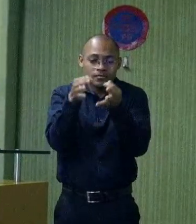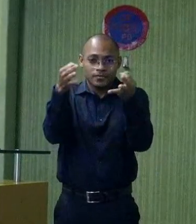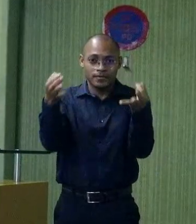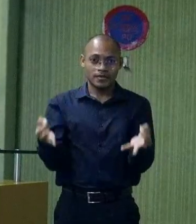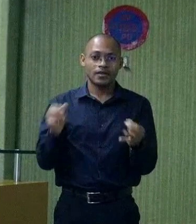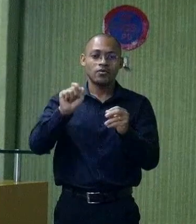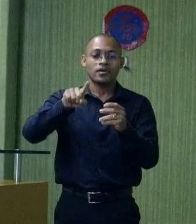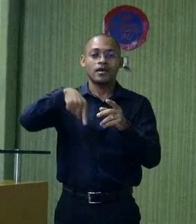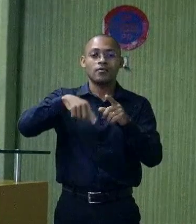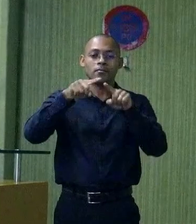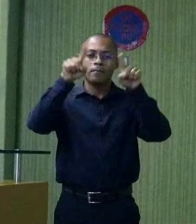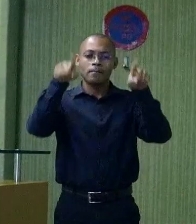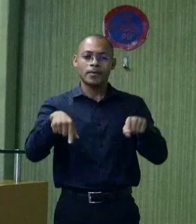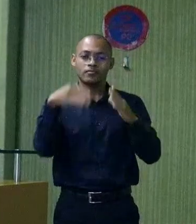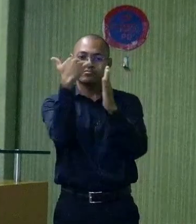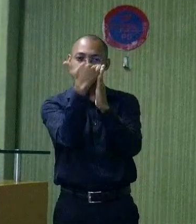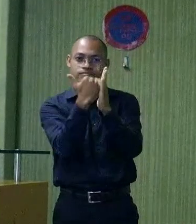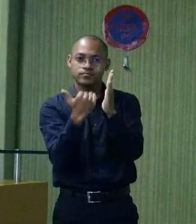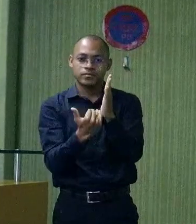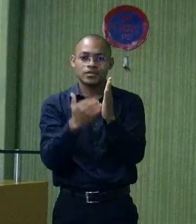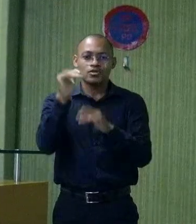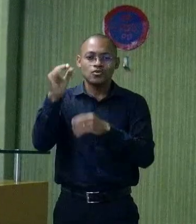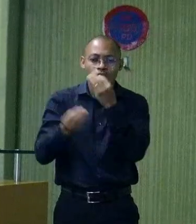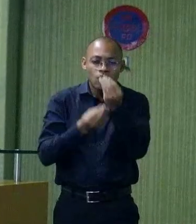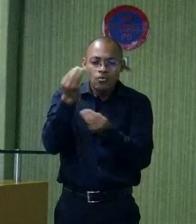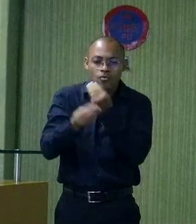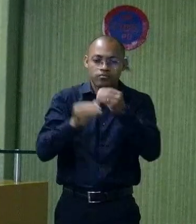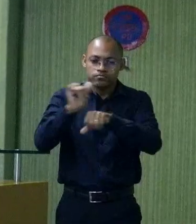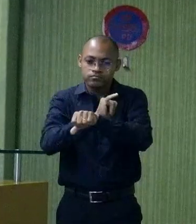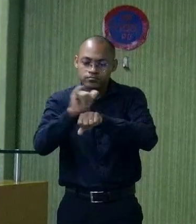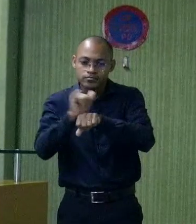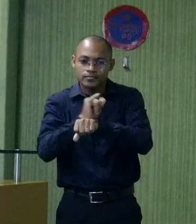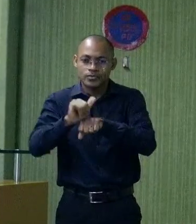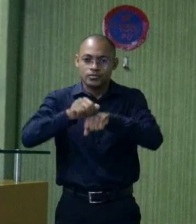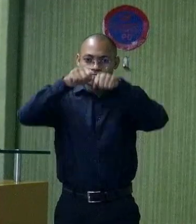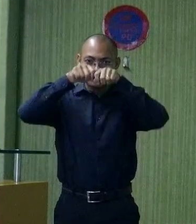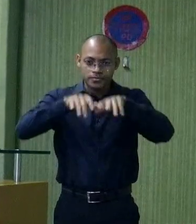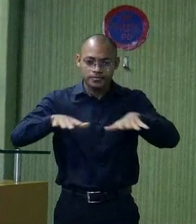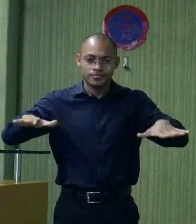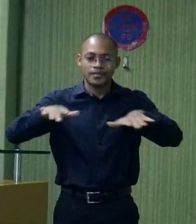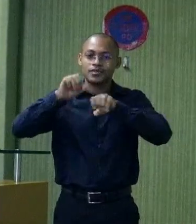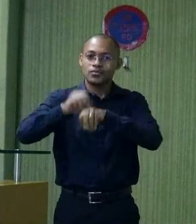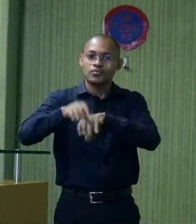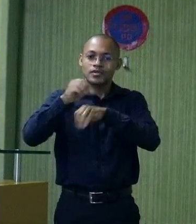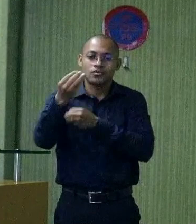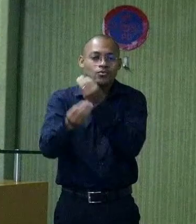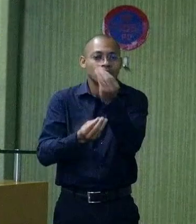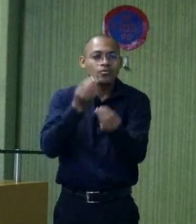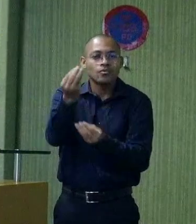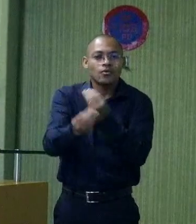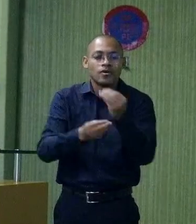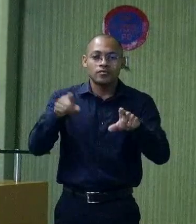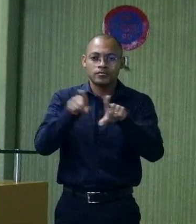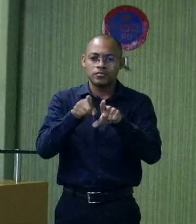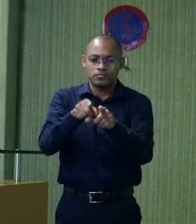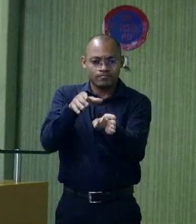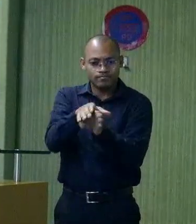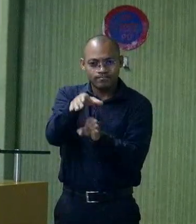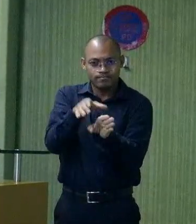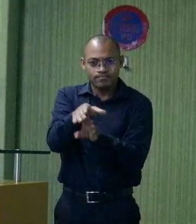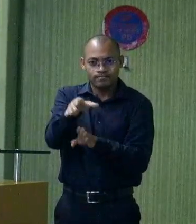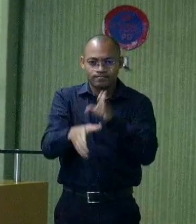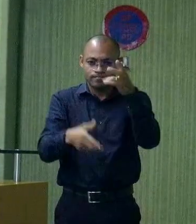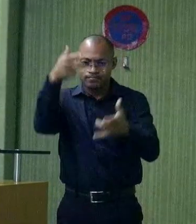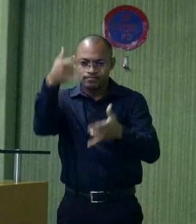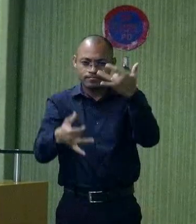esse planejamento da distribuição dos recursos da da educação e de como né dando as orientações de como